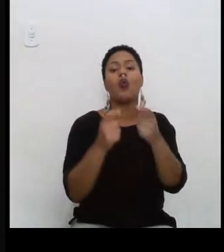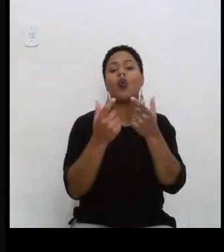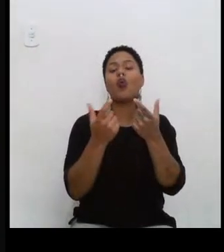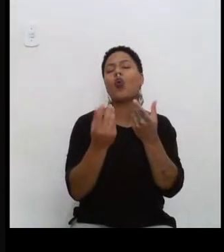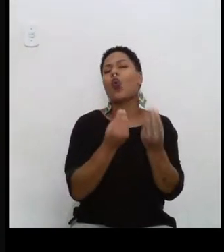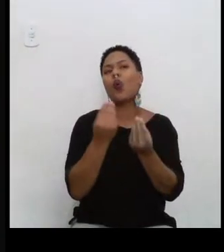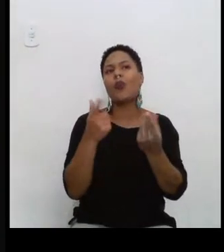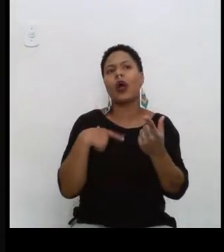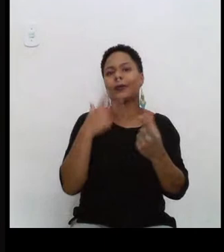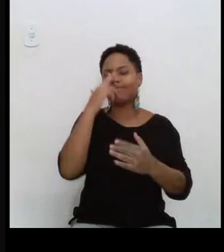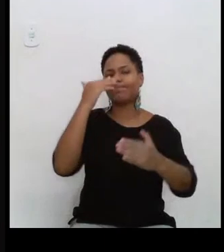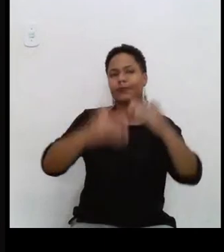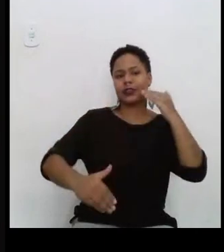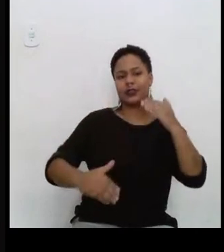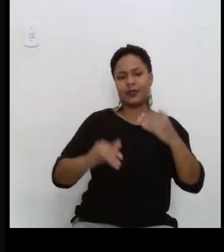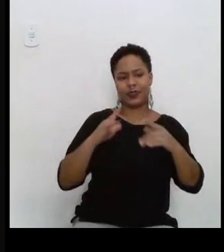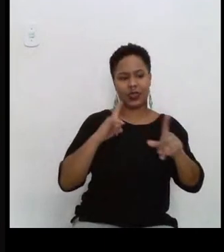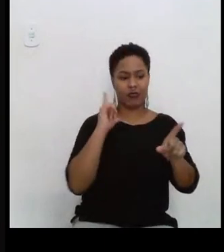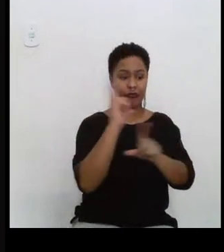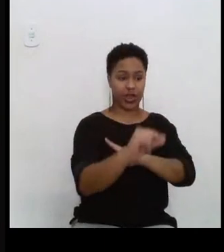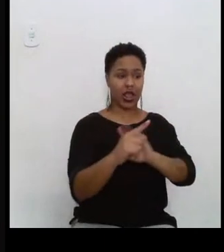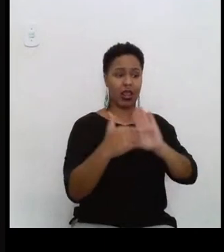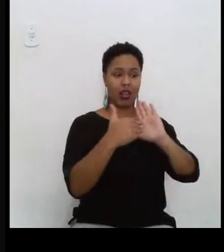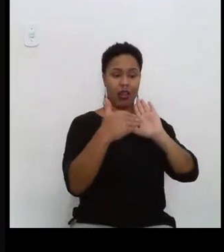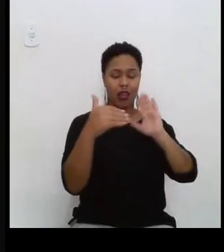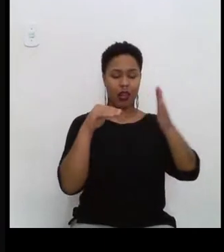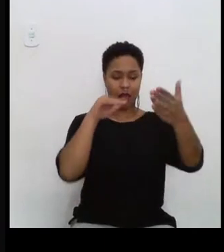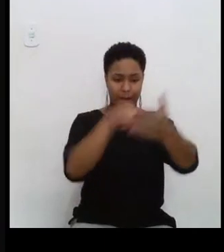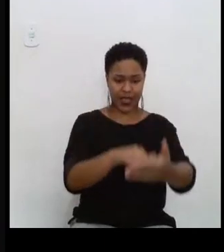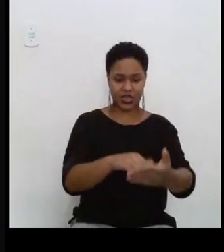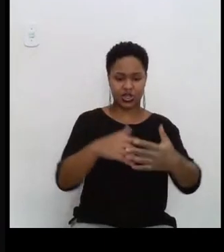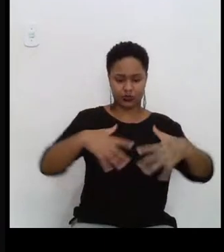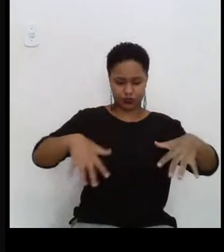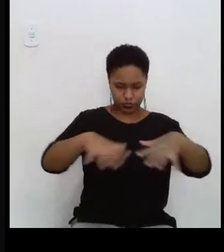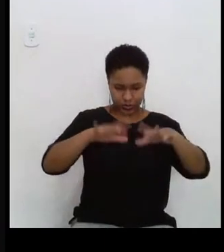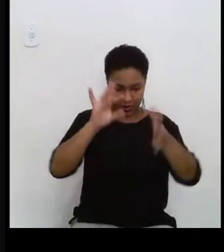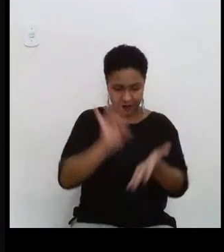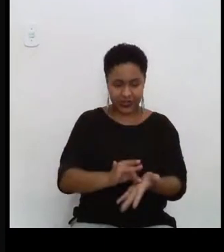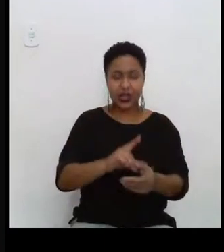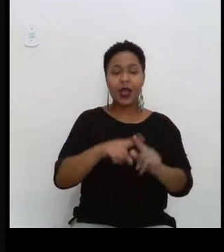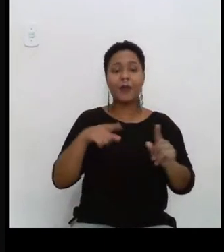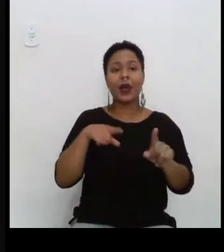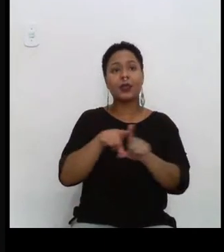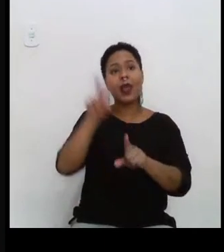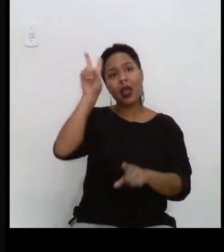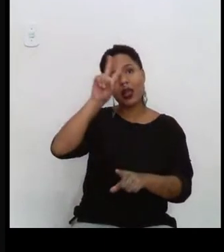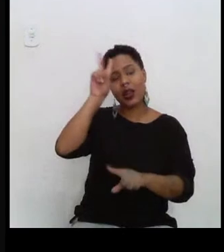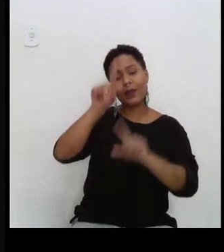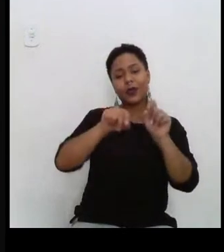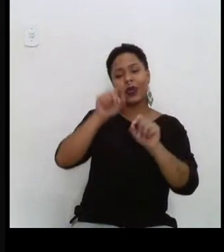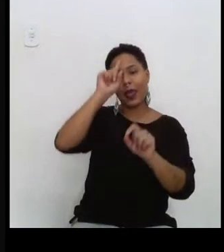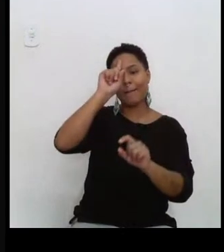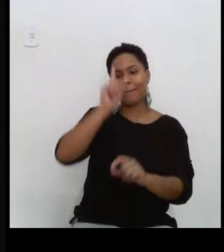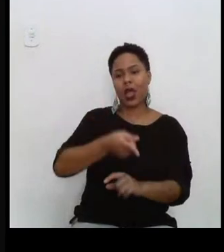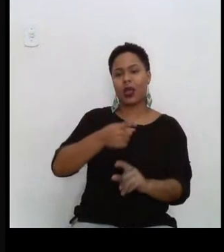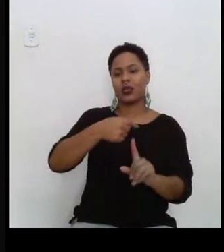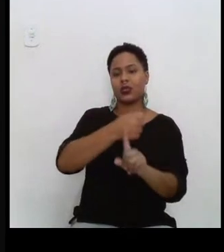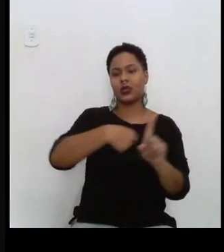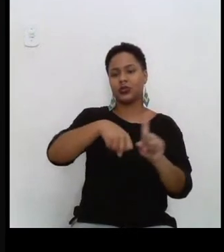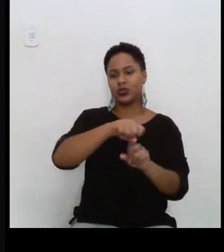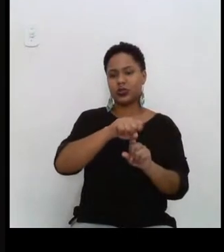das Galinhas a Vitória oficial que era gorda qualquer tipo é mandado ao social e sexual e